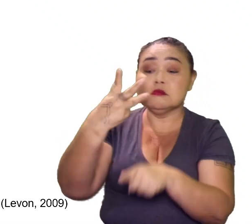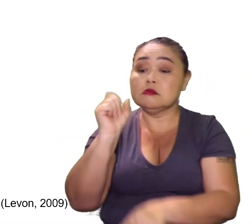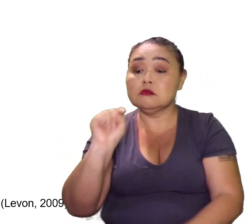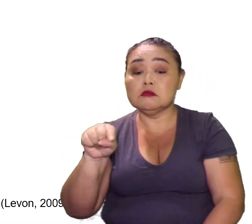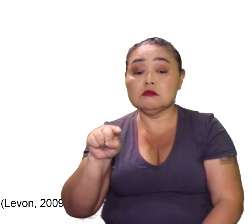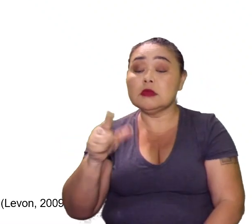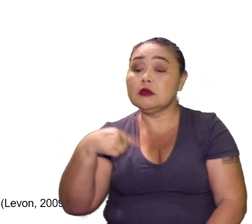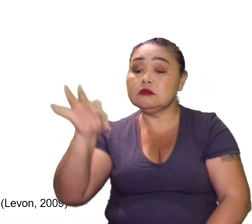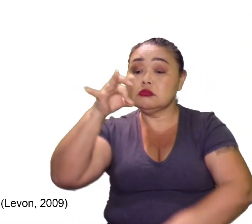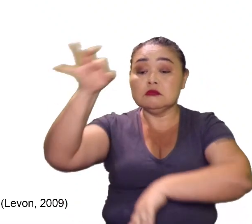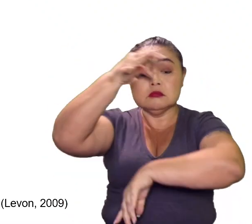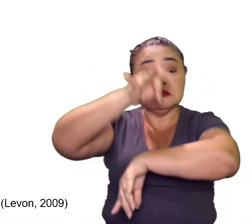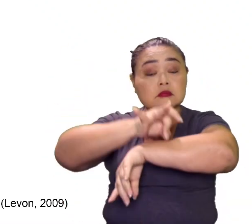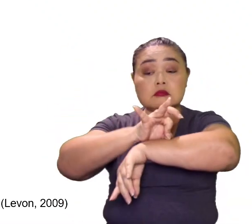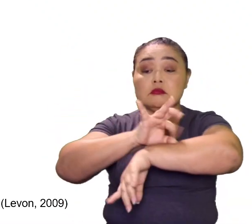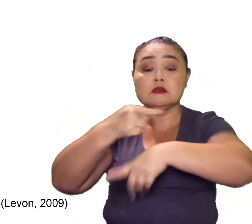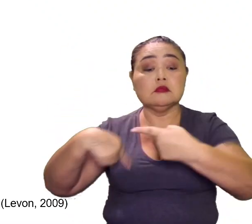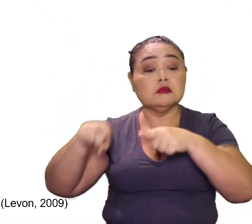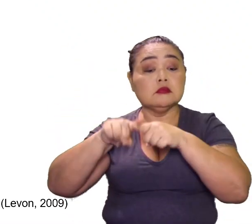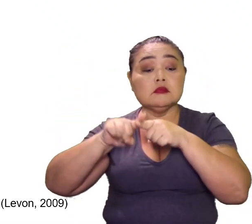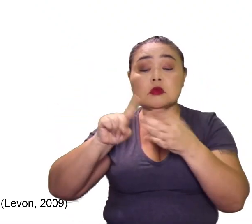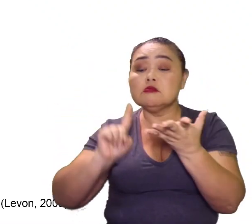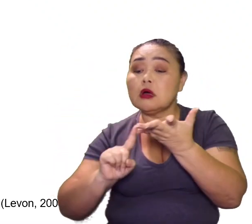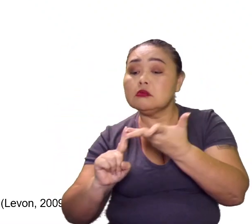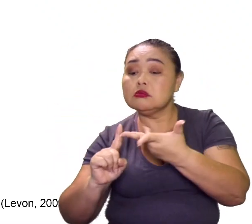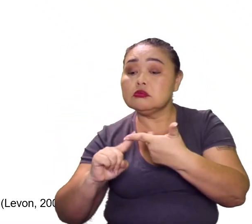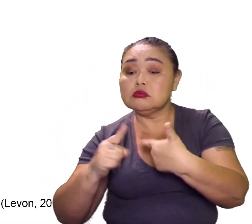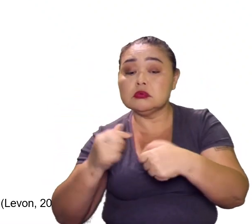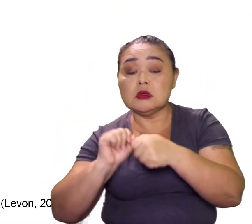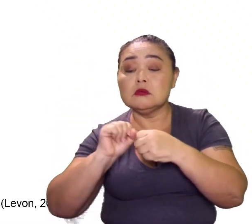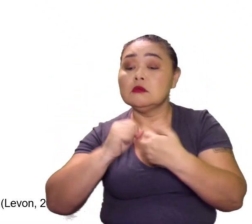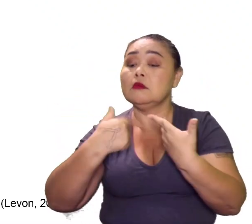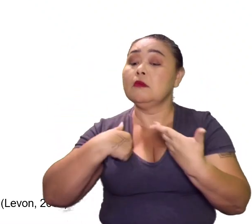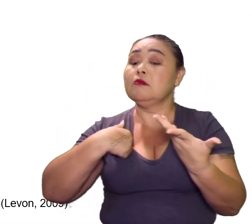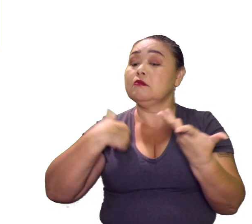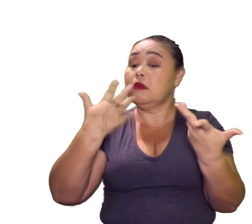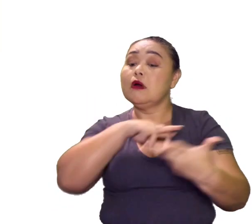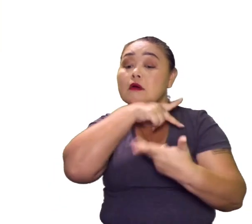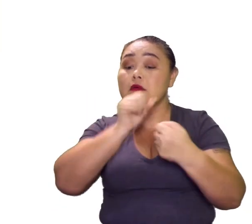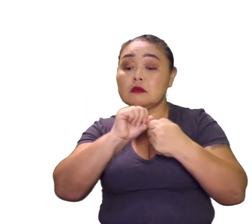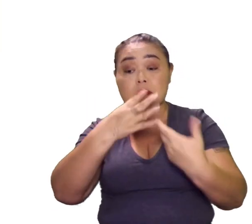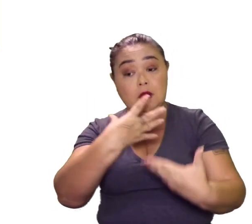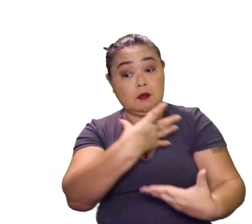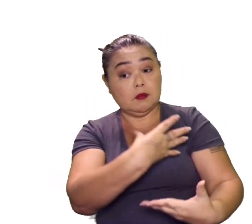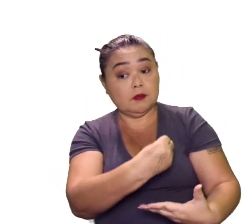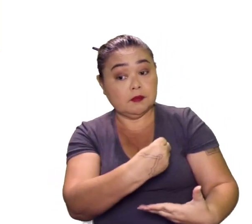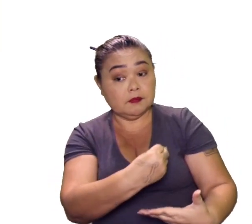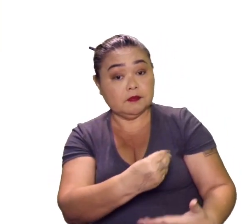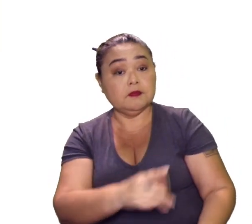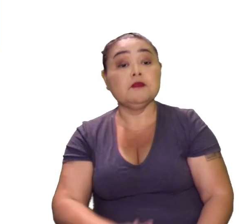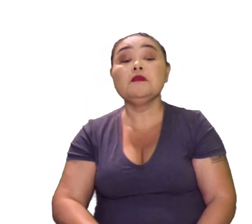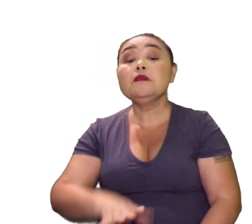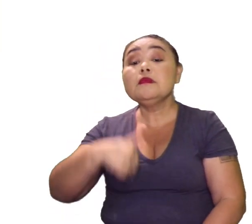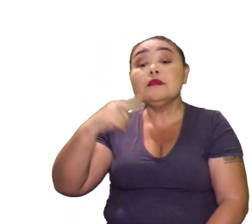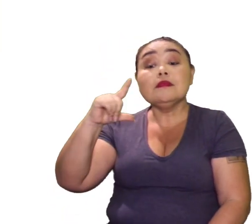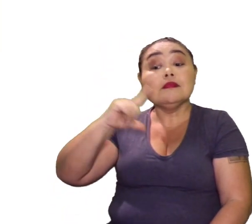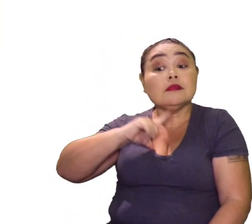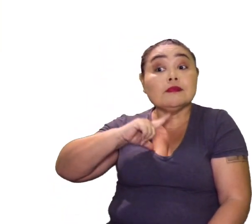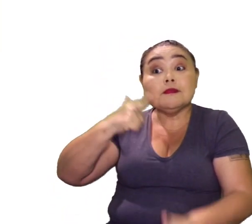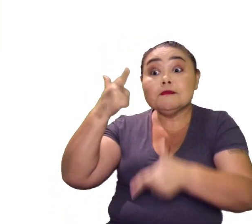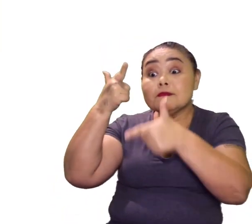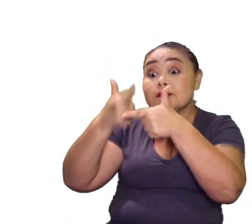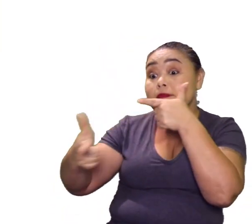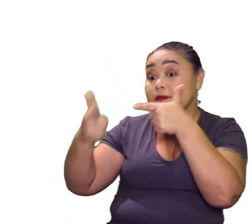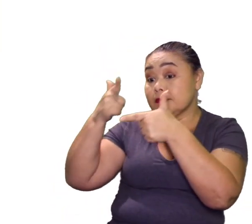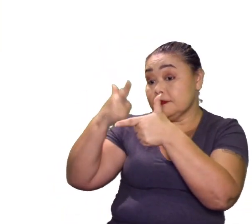de abelhas, entre outros como os mamíferos, né, que são 311. E aí, obviamente, tem esse